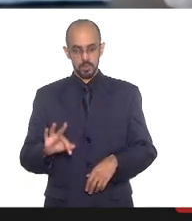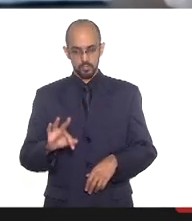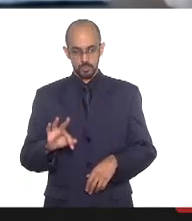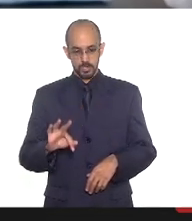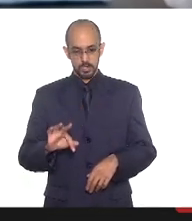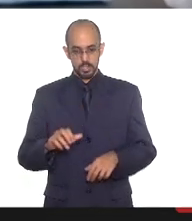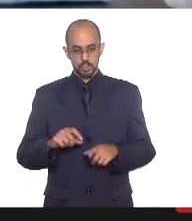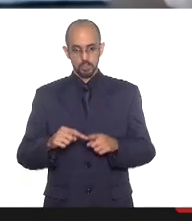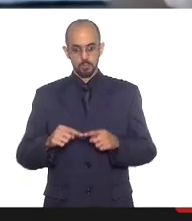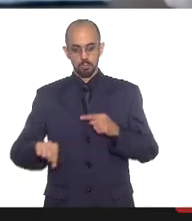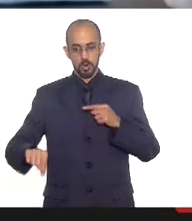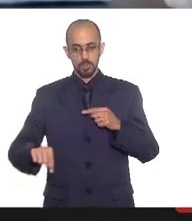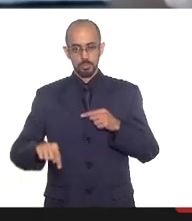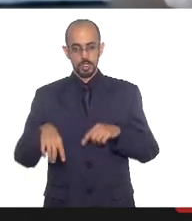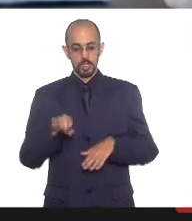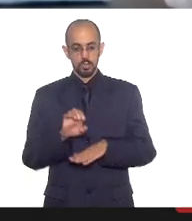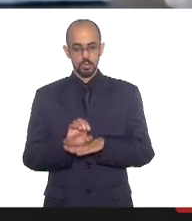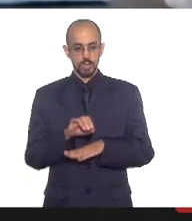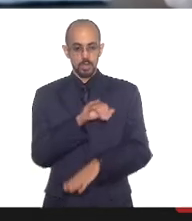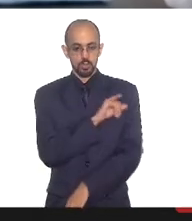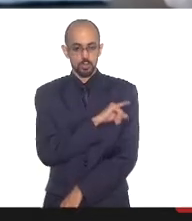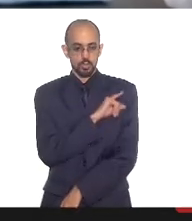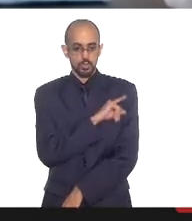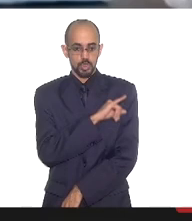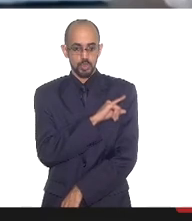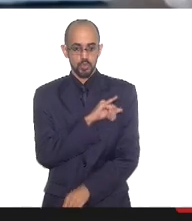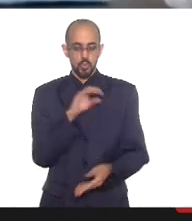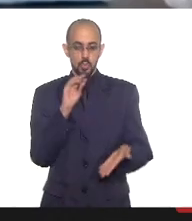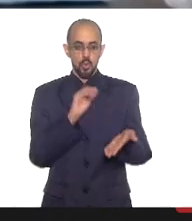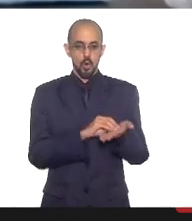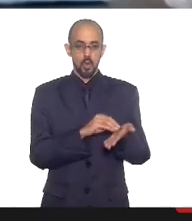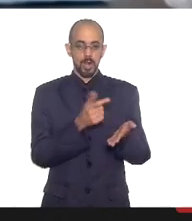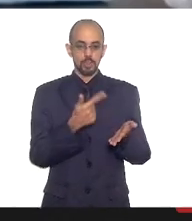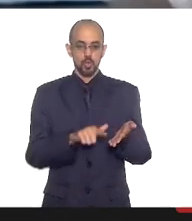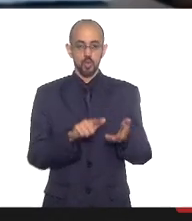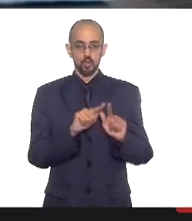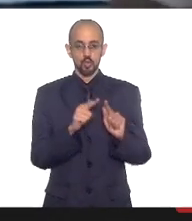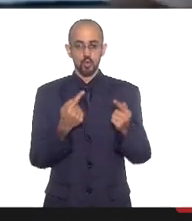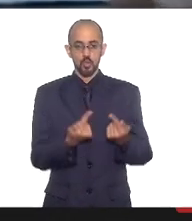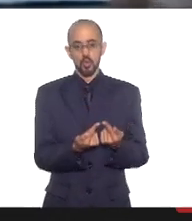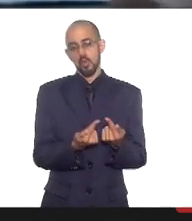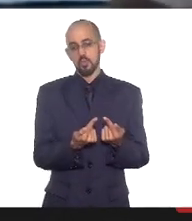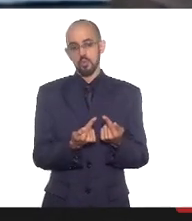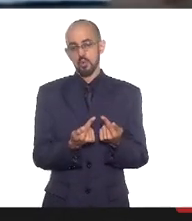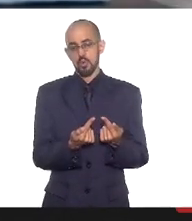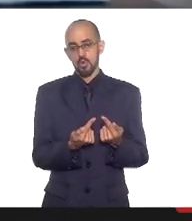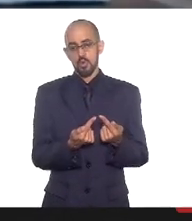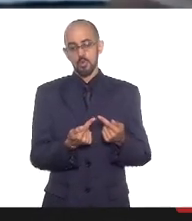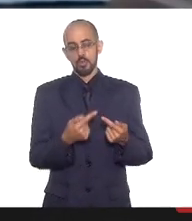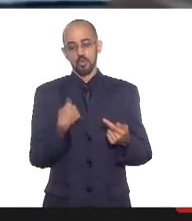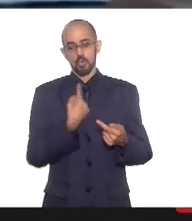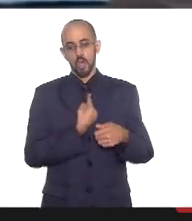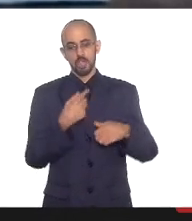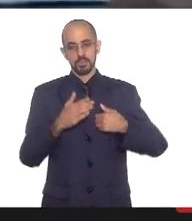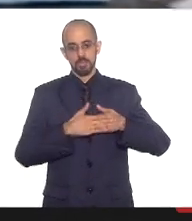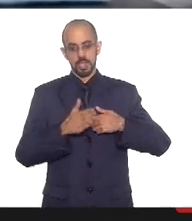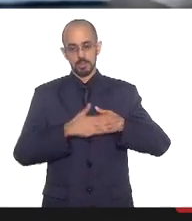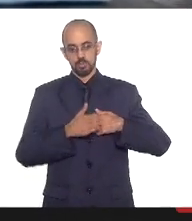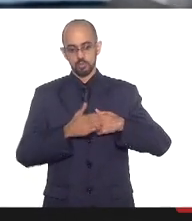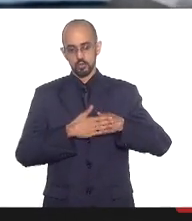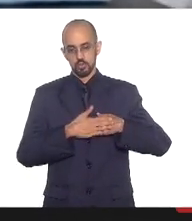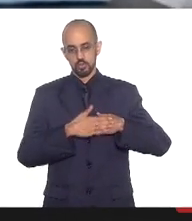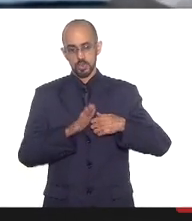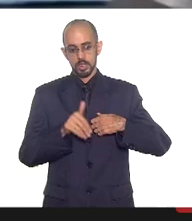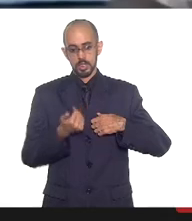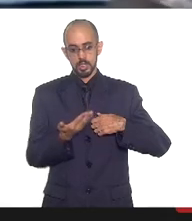impedir que o Estado do Rio de Janeiro colocasse qualquer outro grupo é por conta própria eu